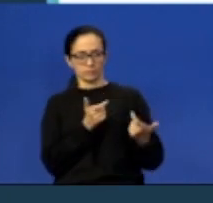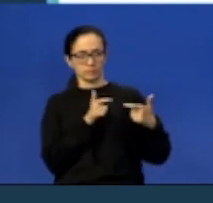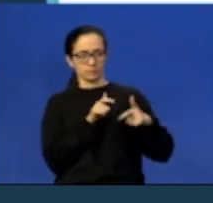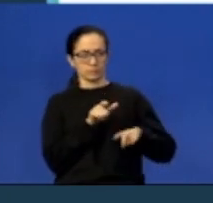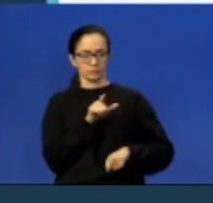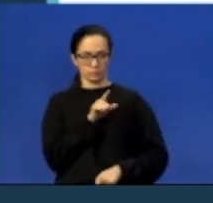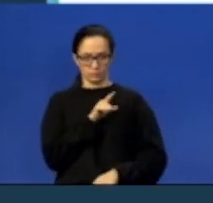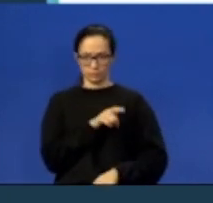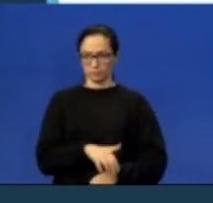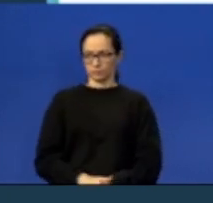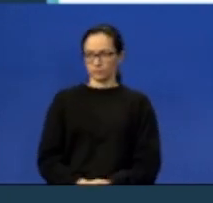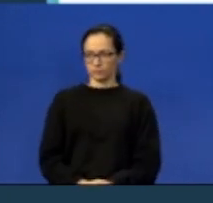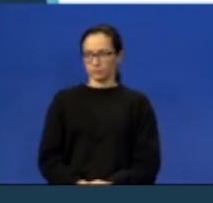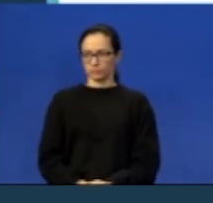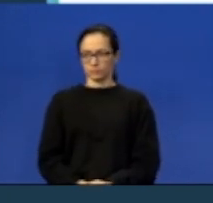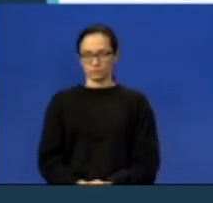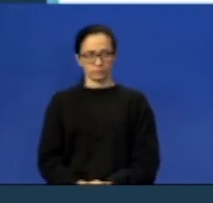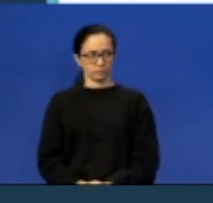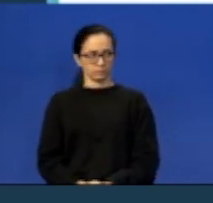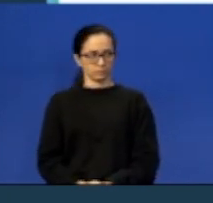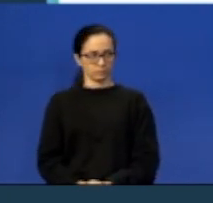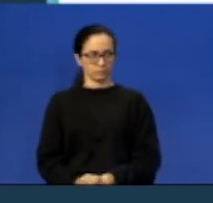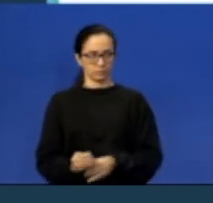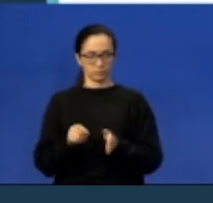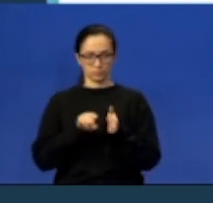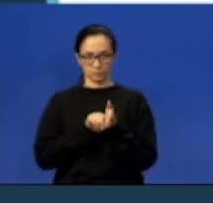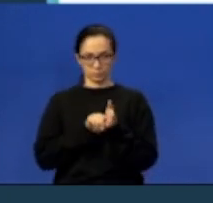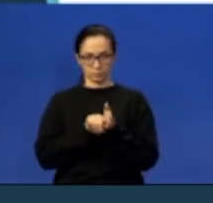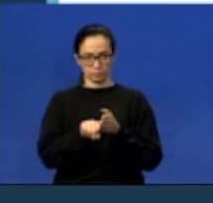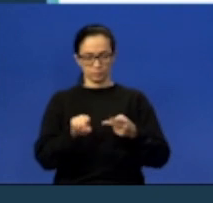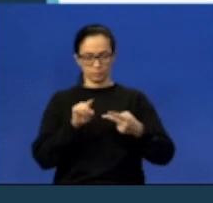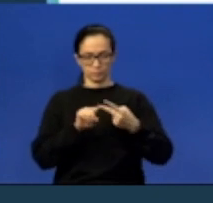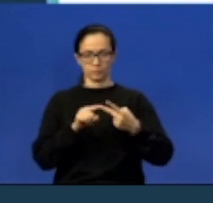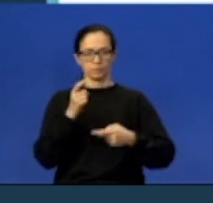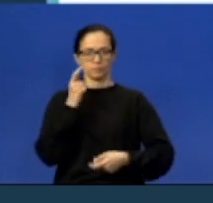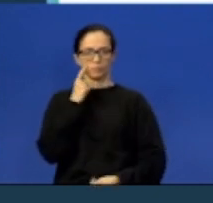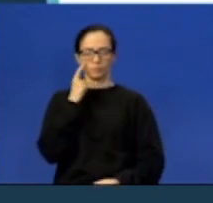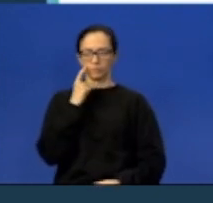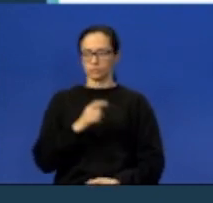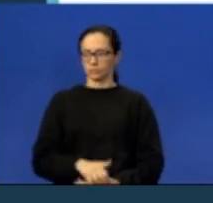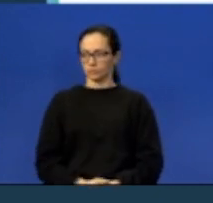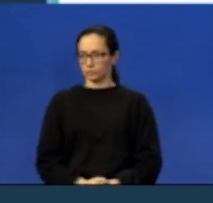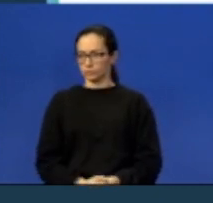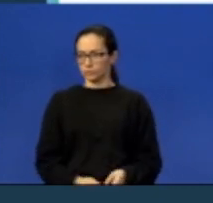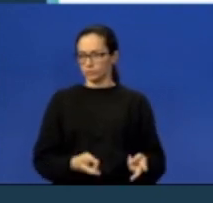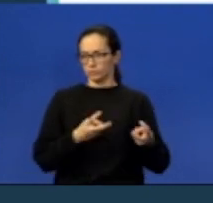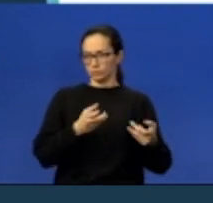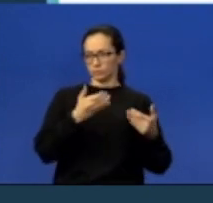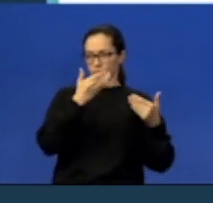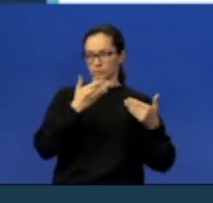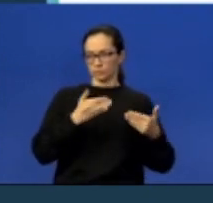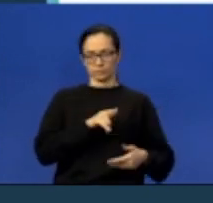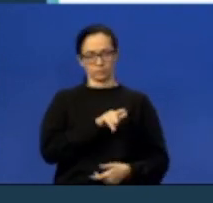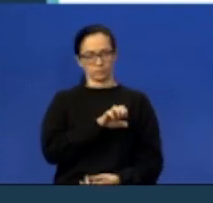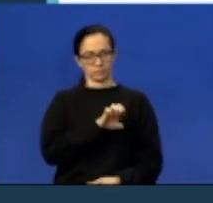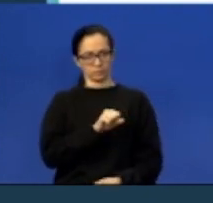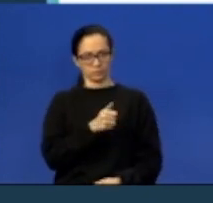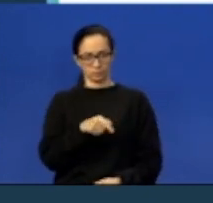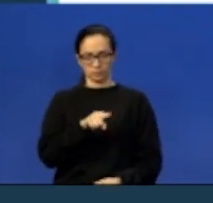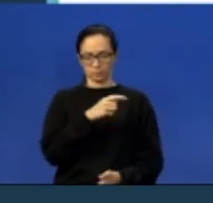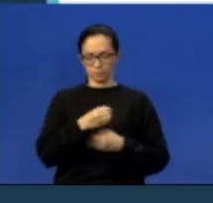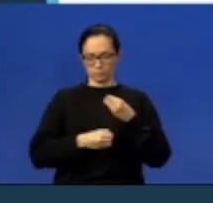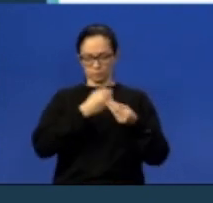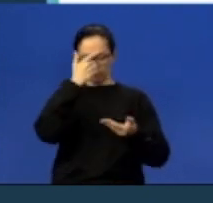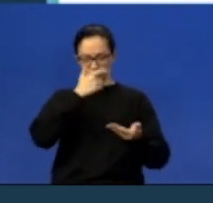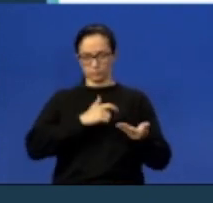vai dar início à nossa interatividade. Sobre a interatividade, A probabilidade de lesão de tecidos corporais, ela